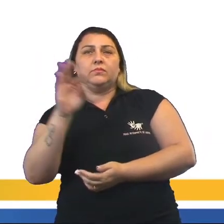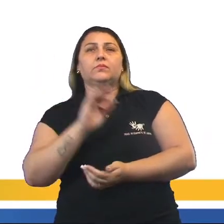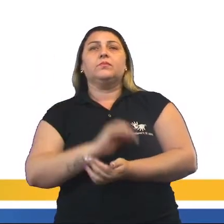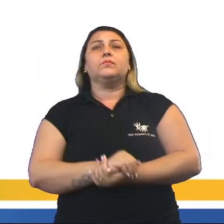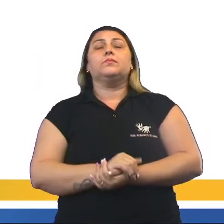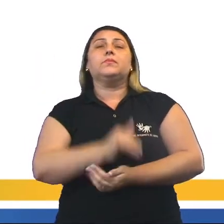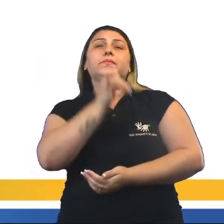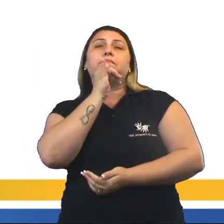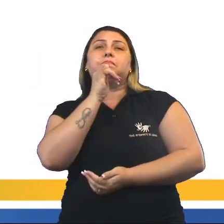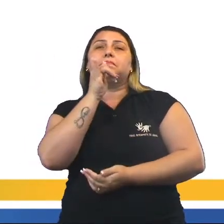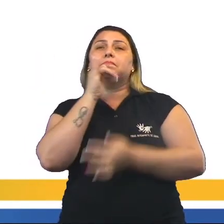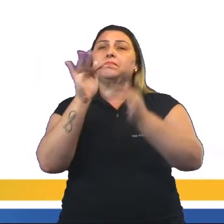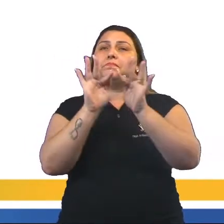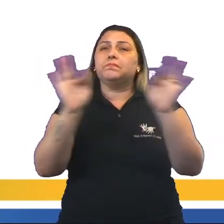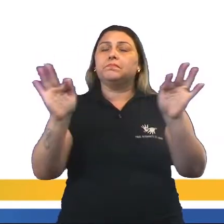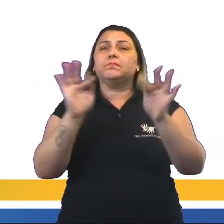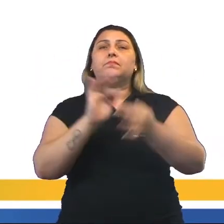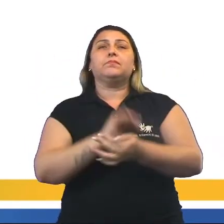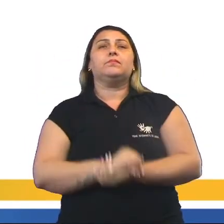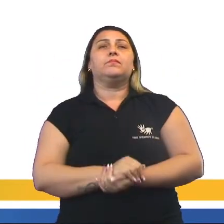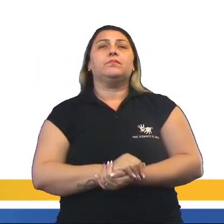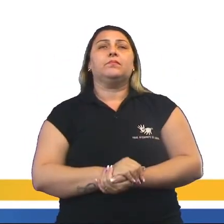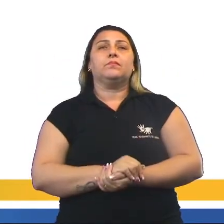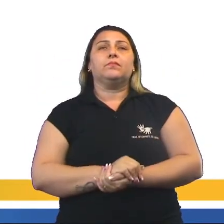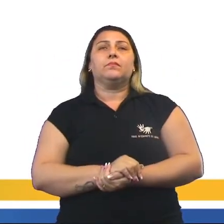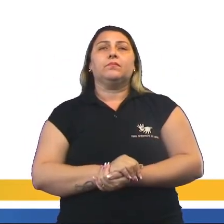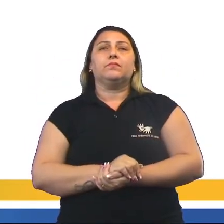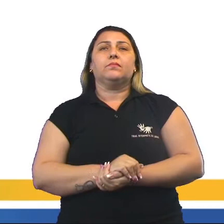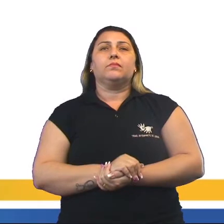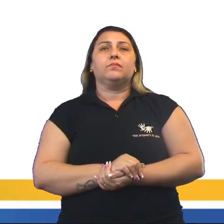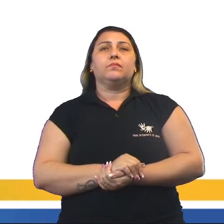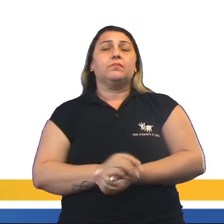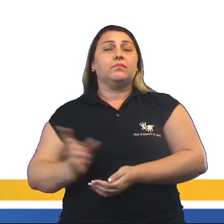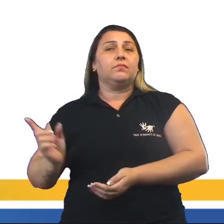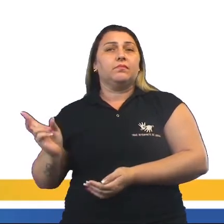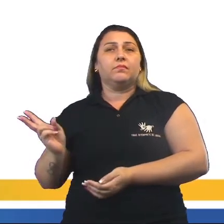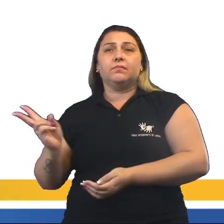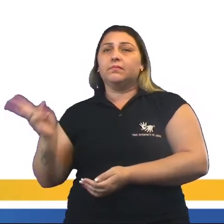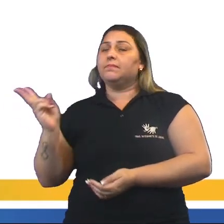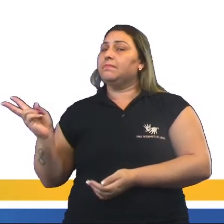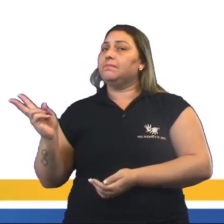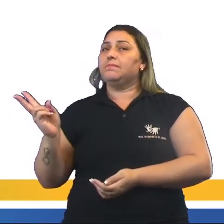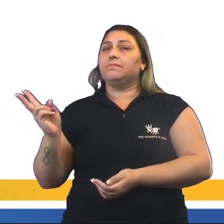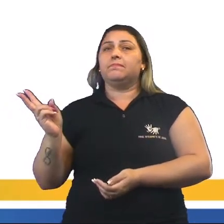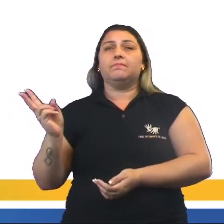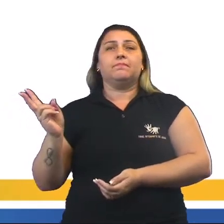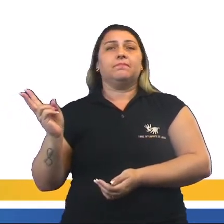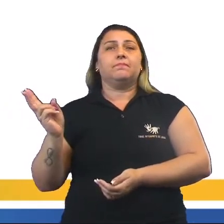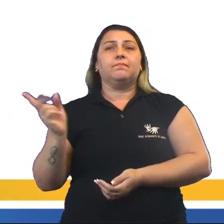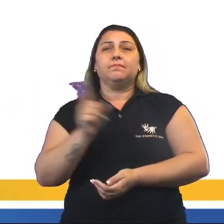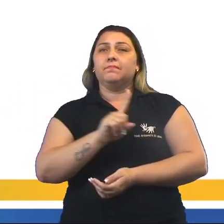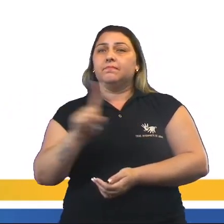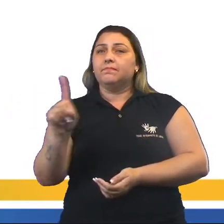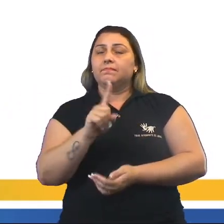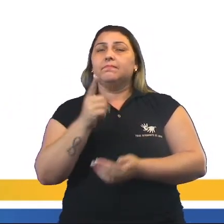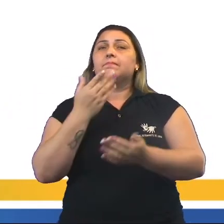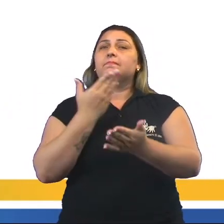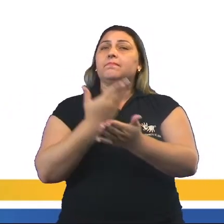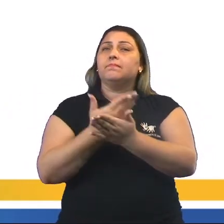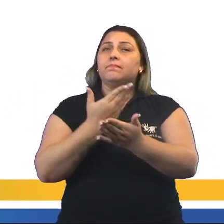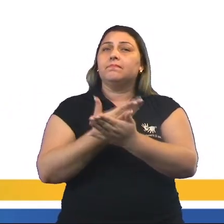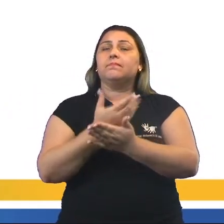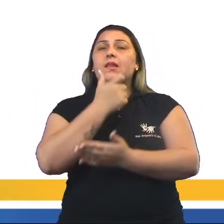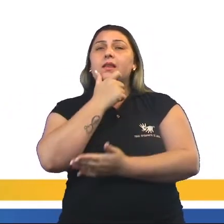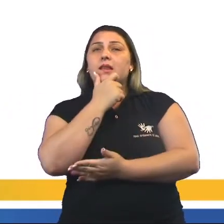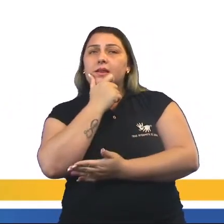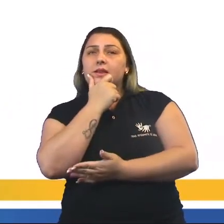They aren't studying English. Eles não estão estudando inglês. Ou she